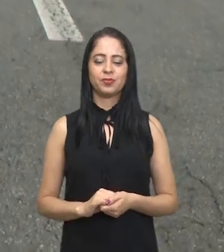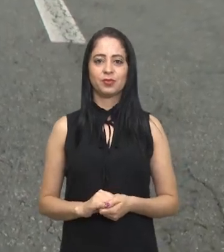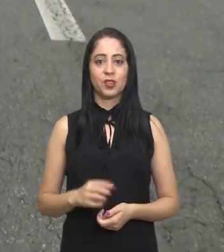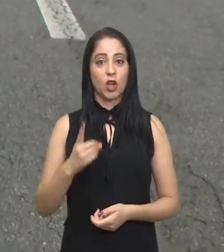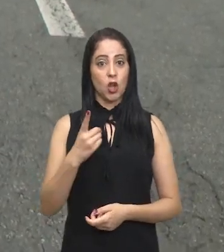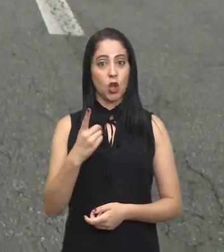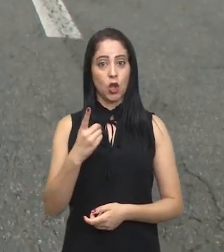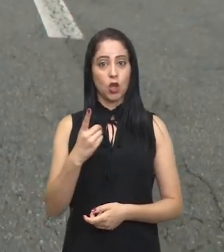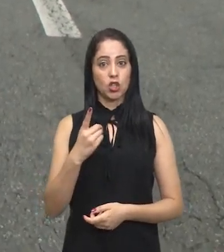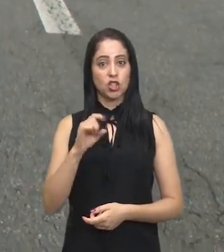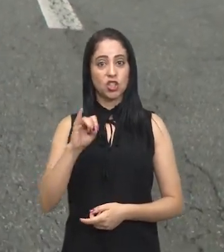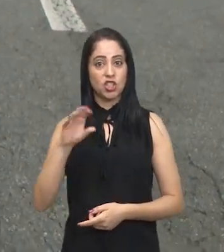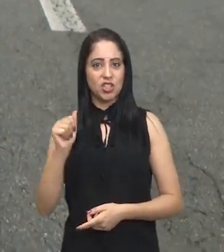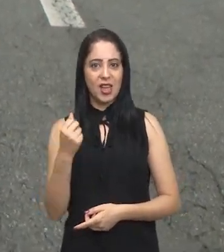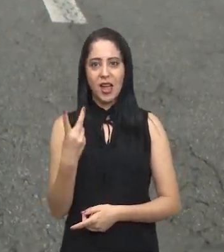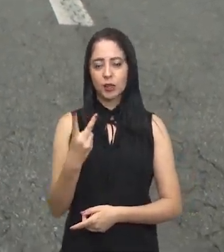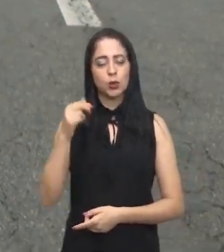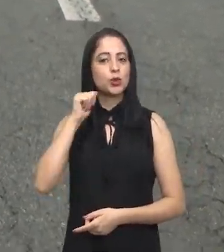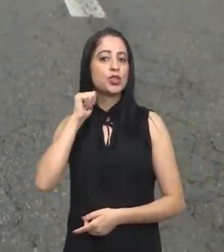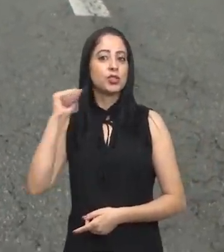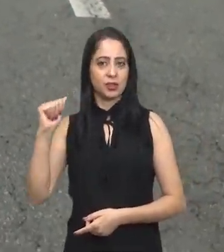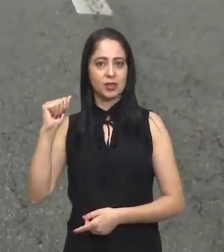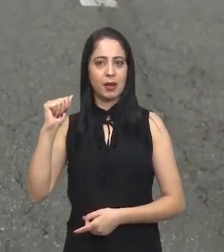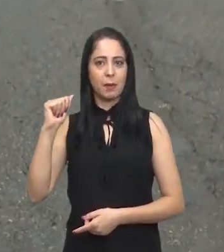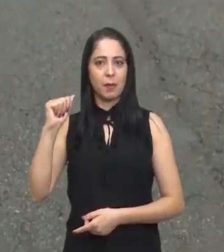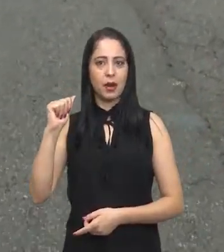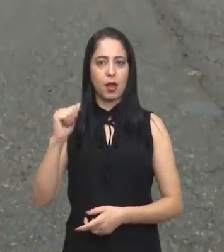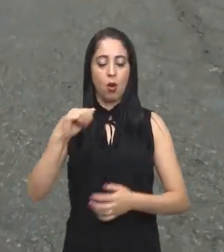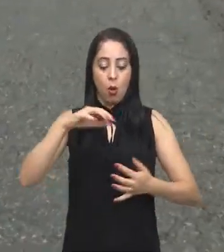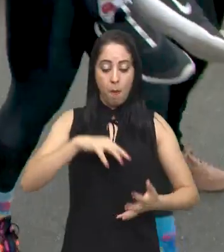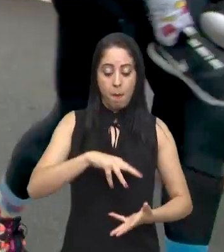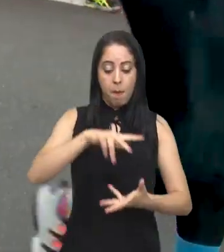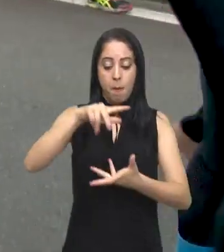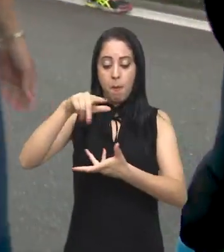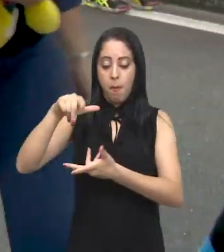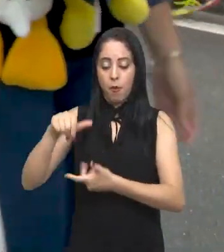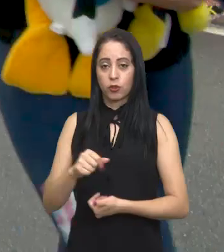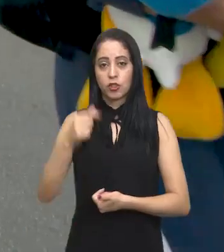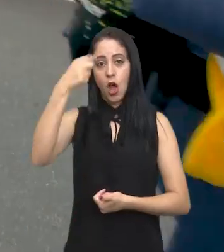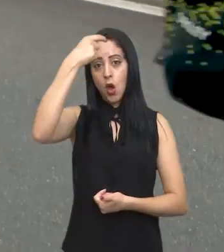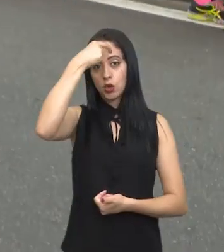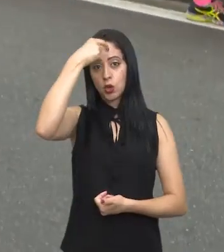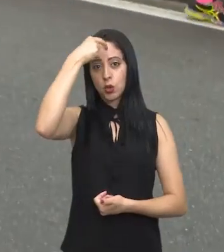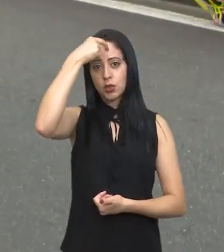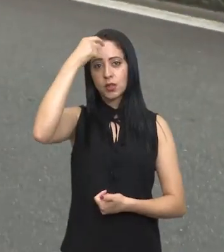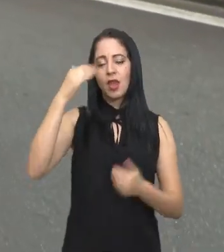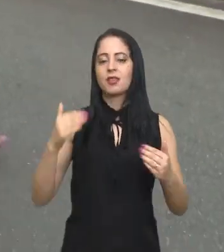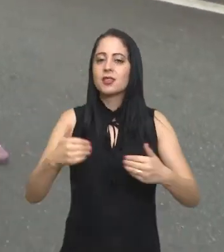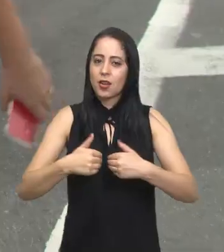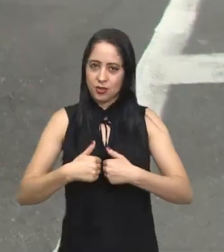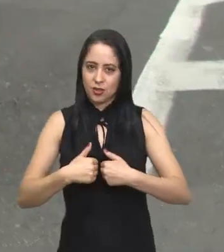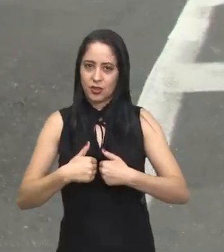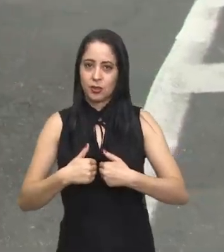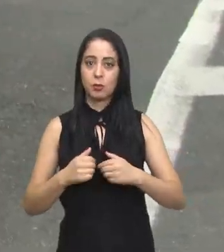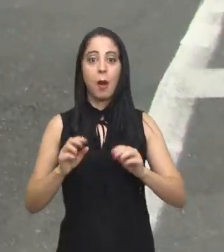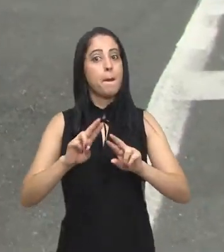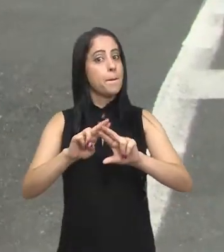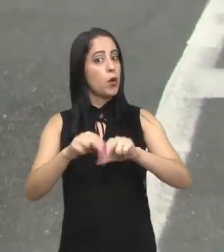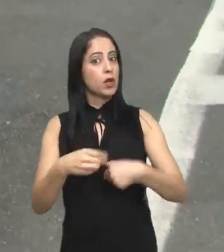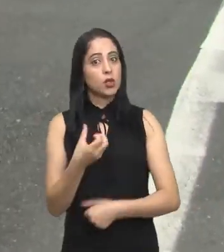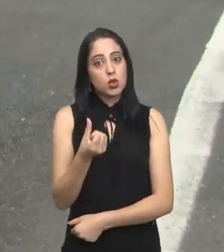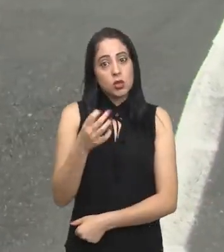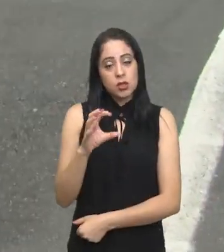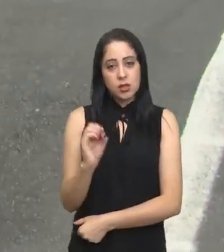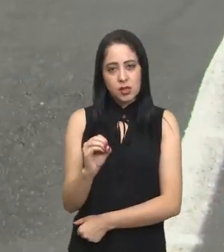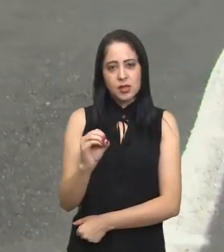e Dois de Abril é o dia mundial de conscientização do autismo e para aproximar a população do tema cerca de